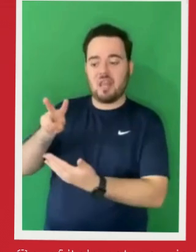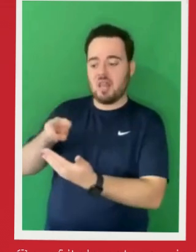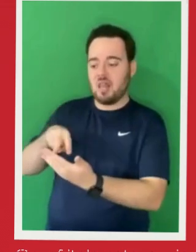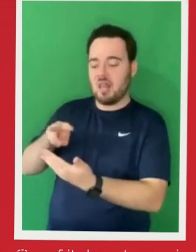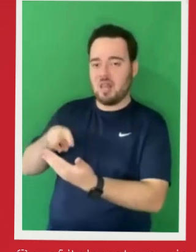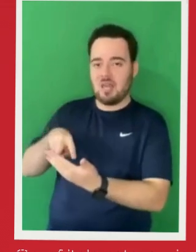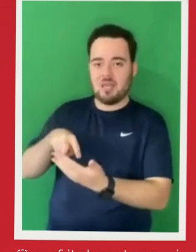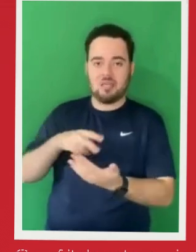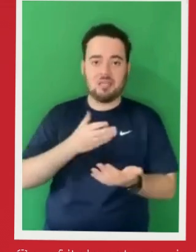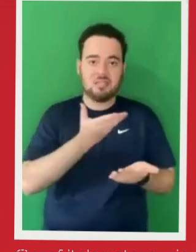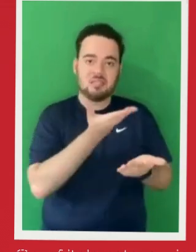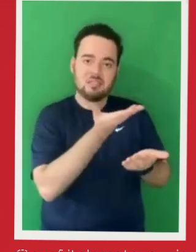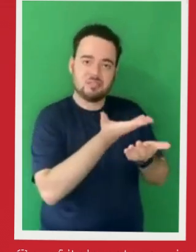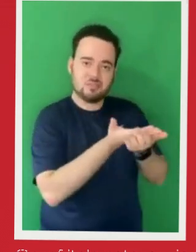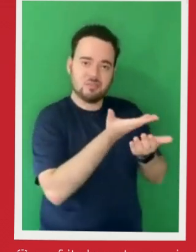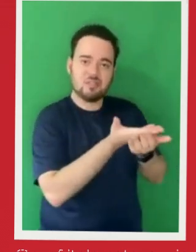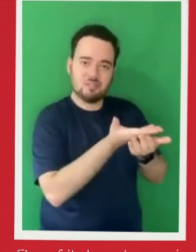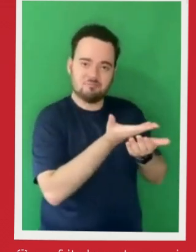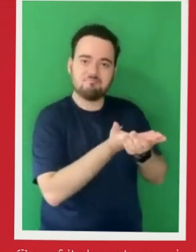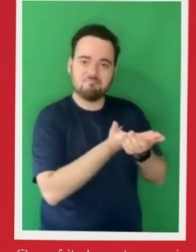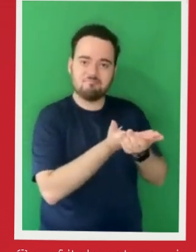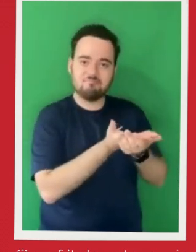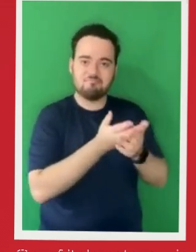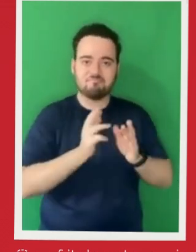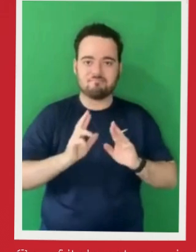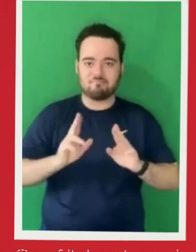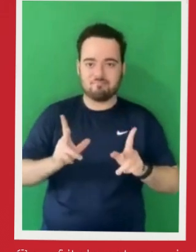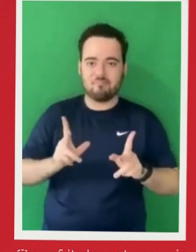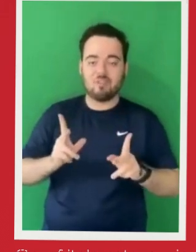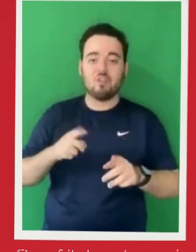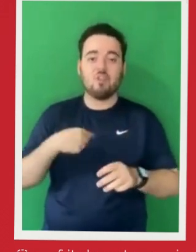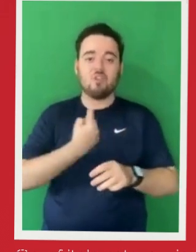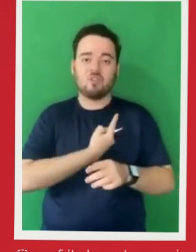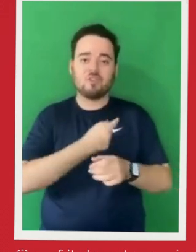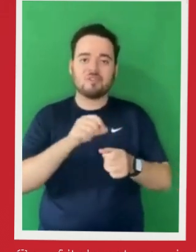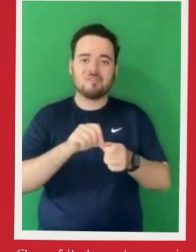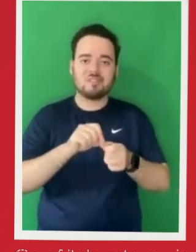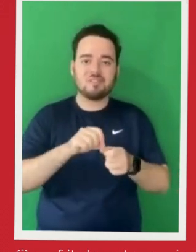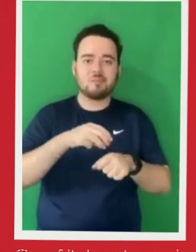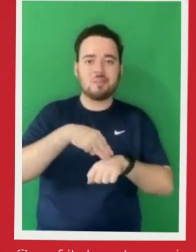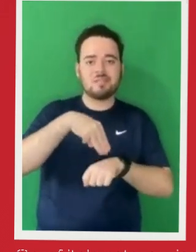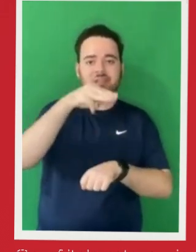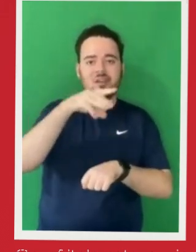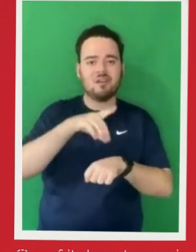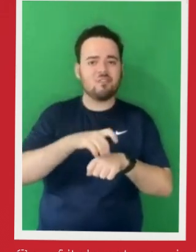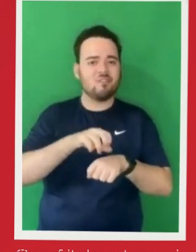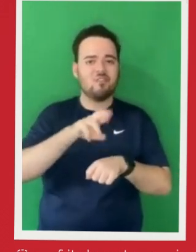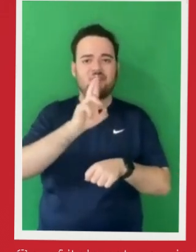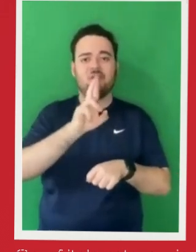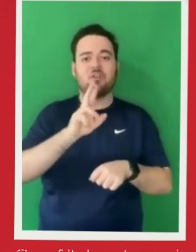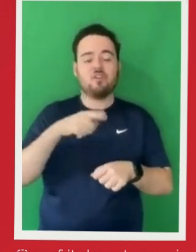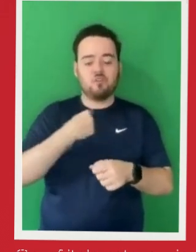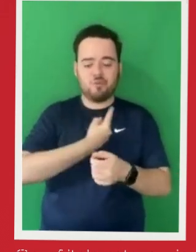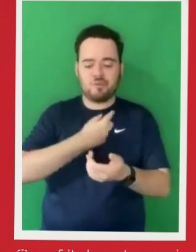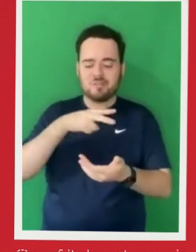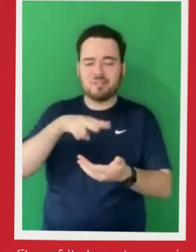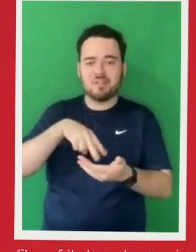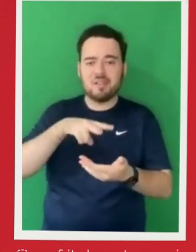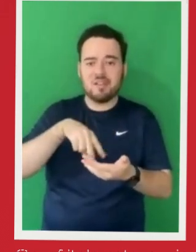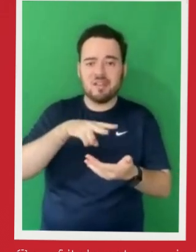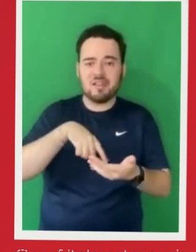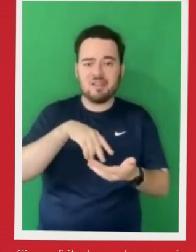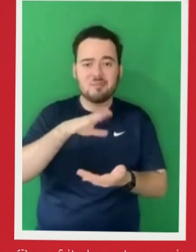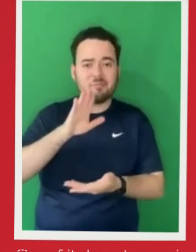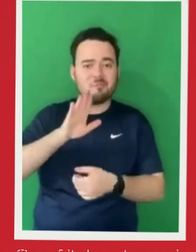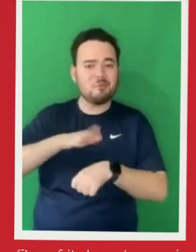entre ler e estudar. A gente no mestrado, doutorado, na graduação, na vida acadêmica em geral, a gente